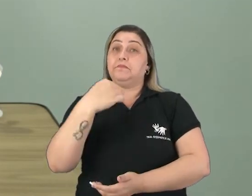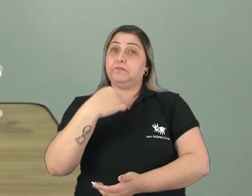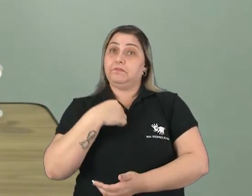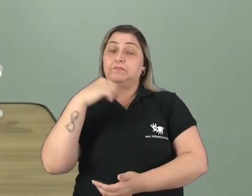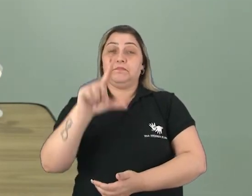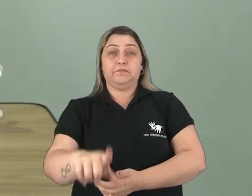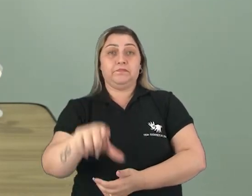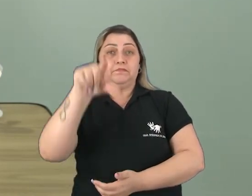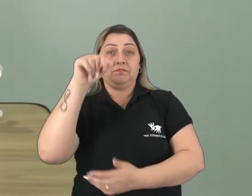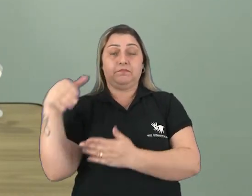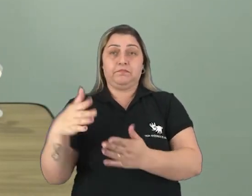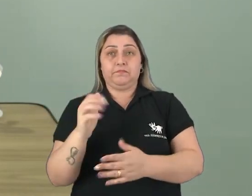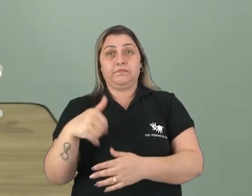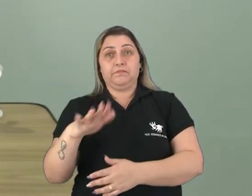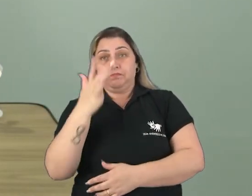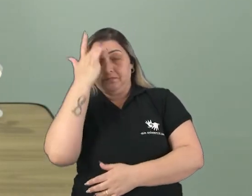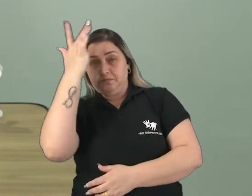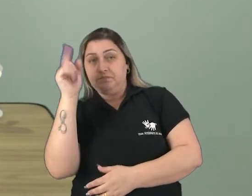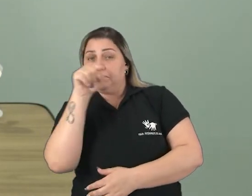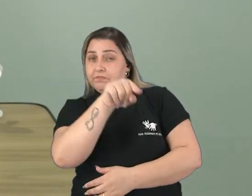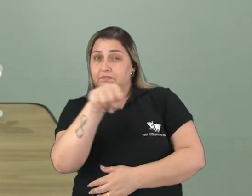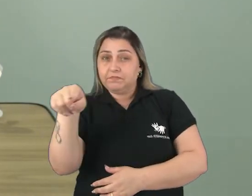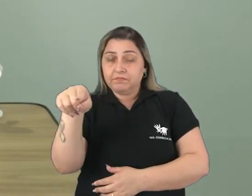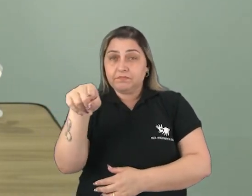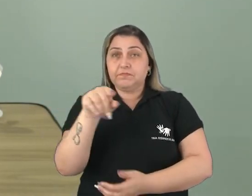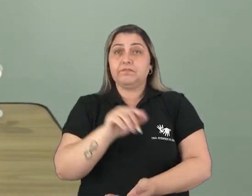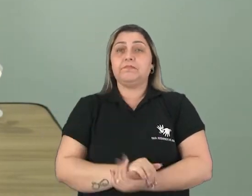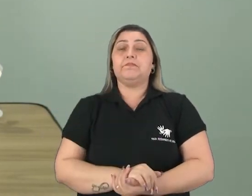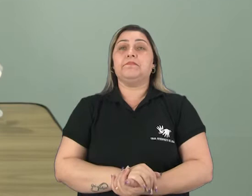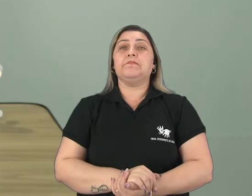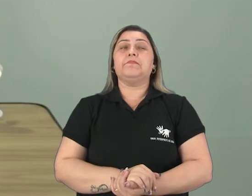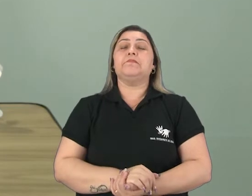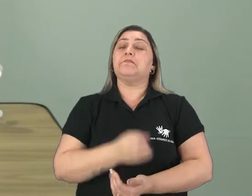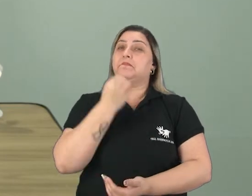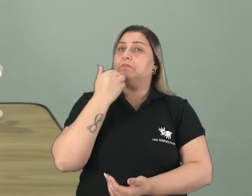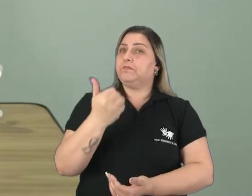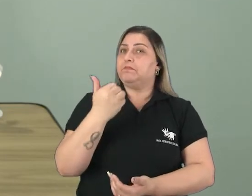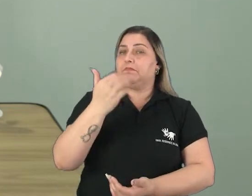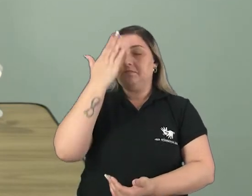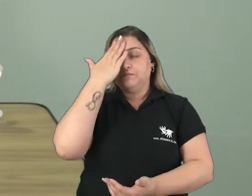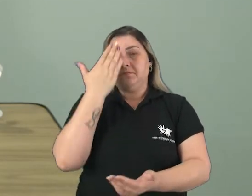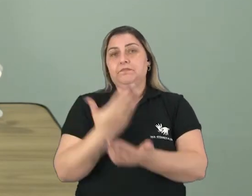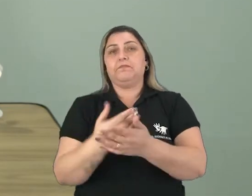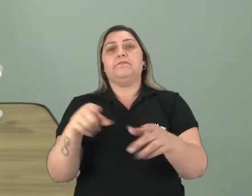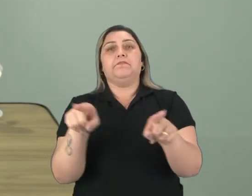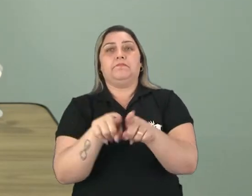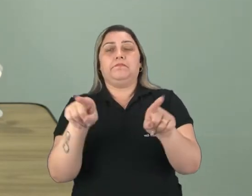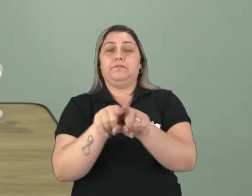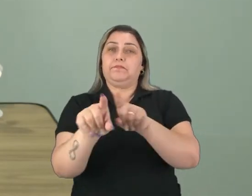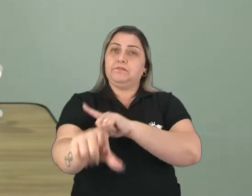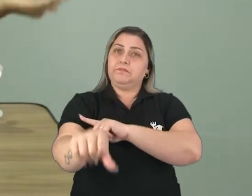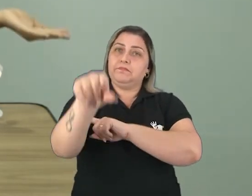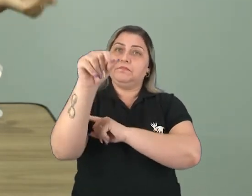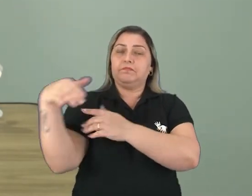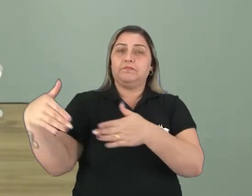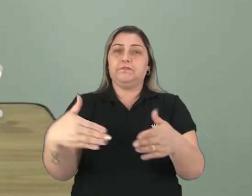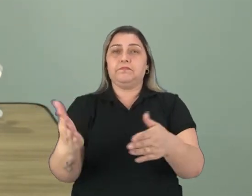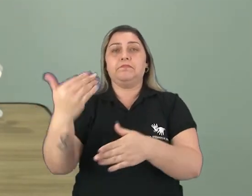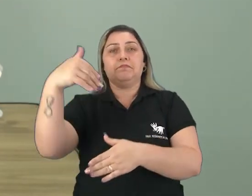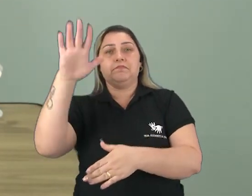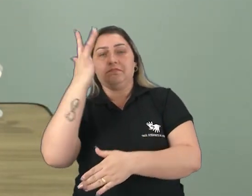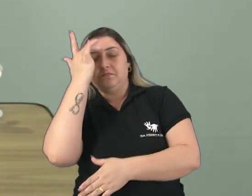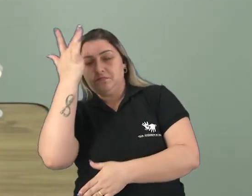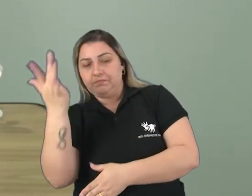ia escolher o caminho mais fácil. E vocês? Muito bem, eu acredito que também vão escolher o caminho que é